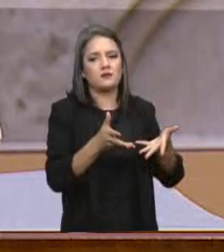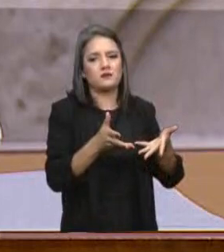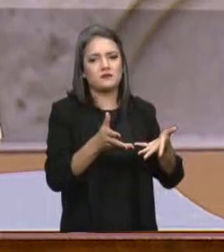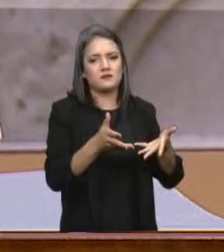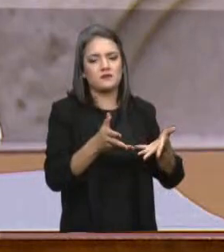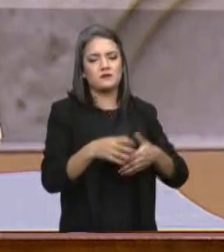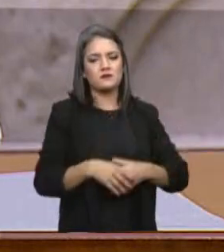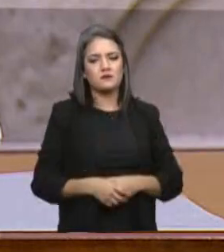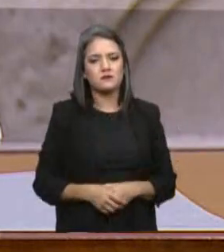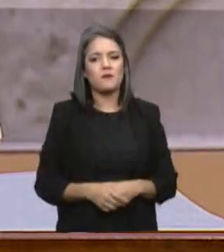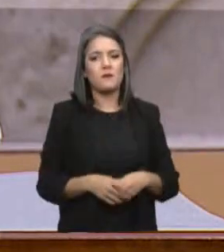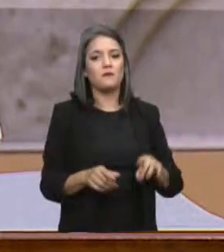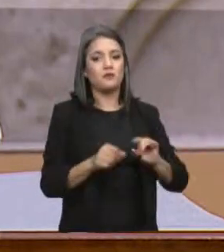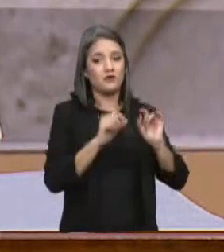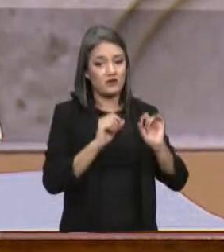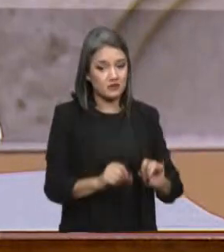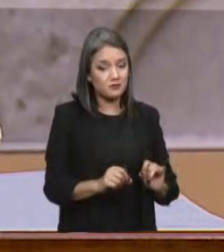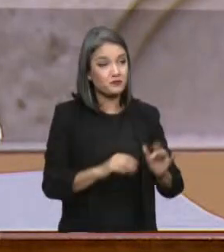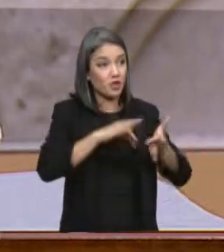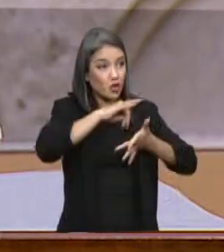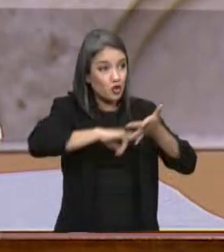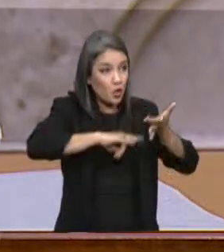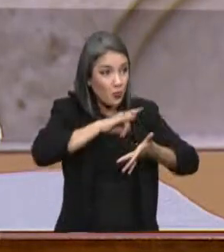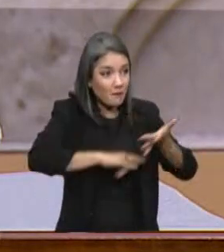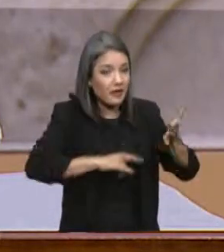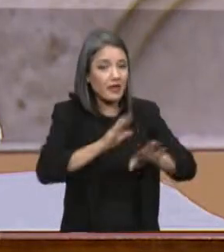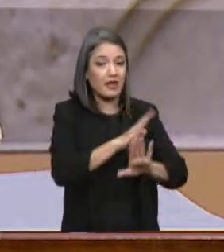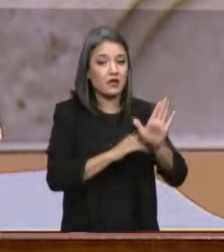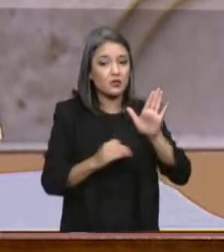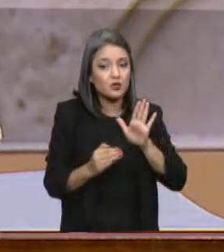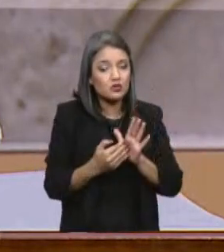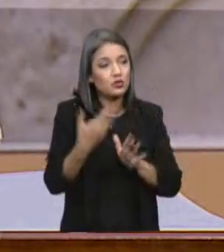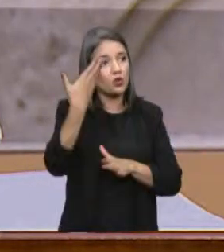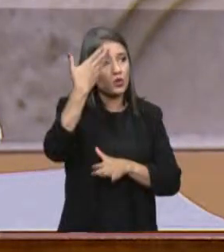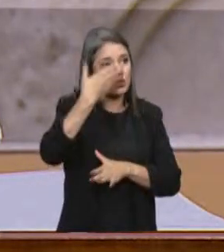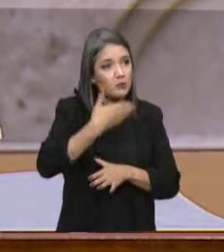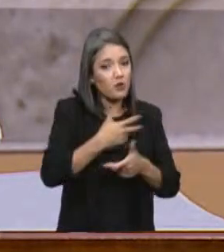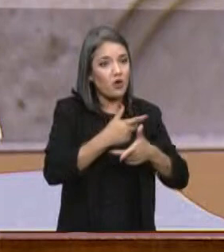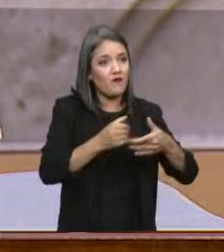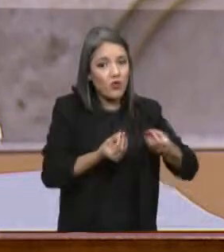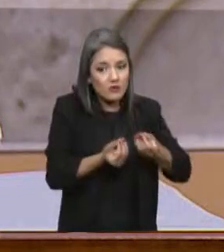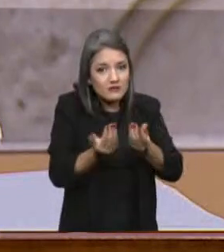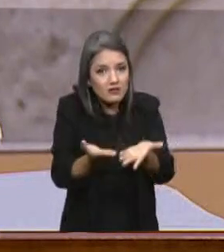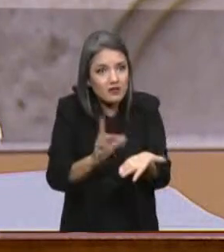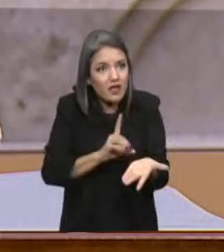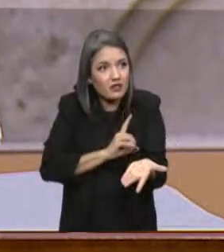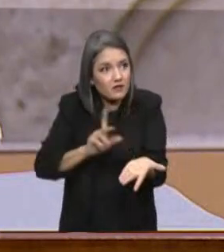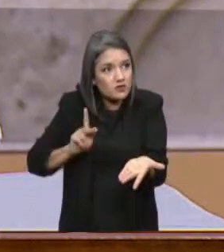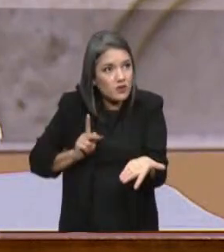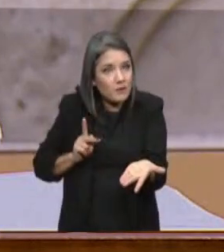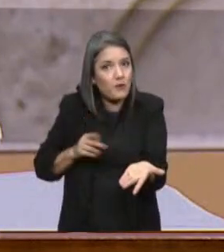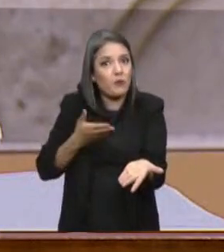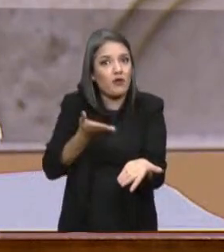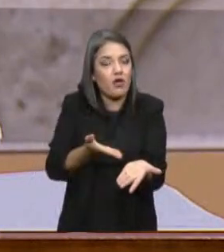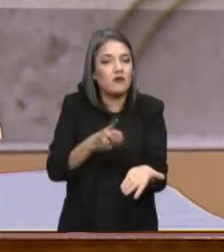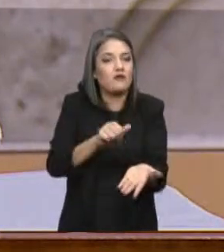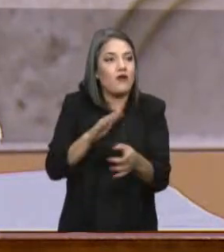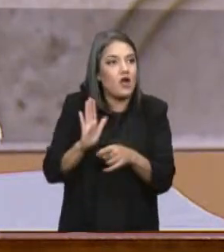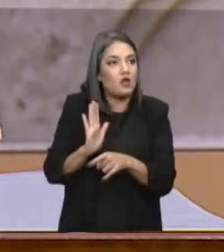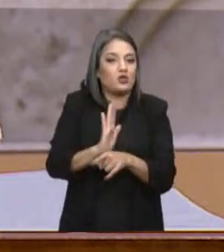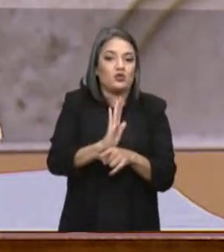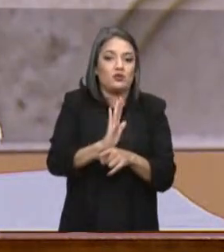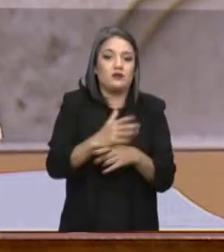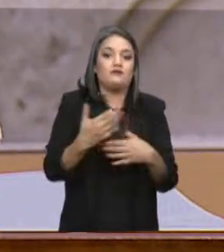aqui encaminhassem a Sua documentação as suas alegações aos defensores públicos que fizeram